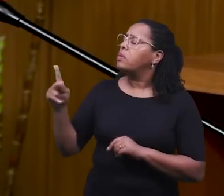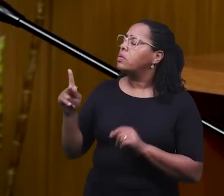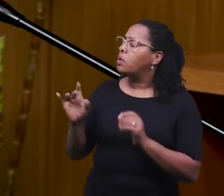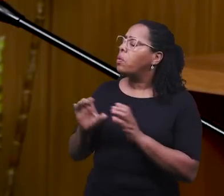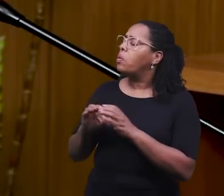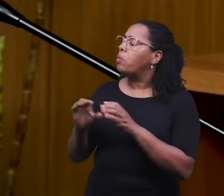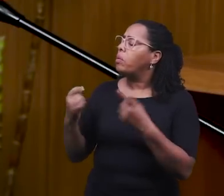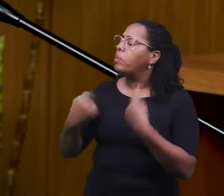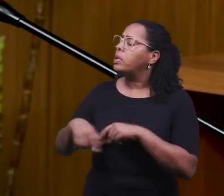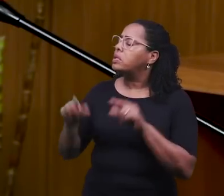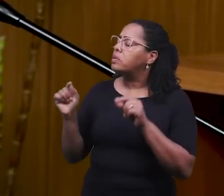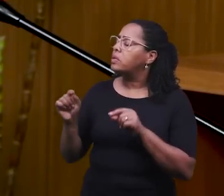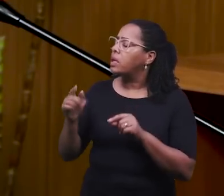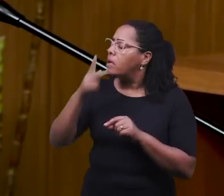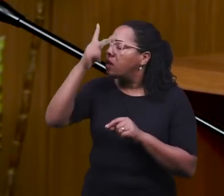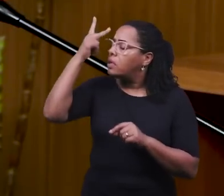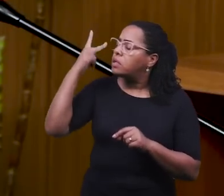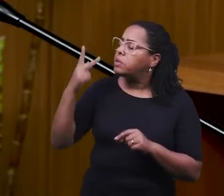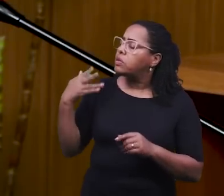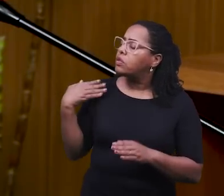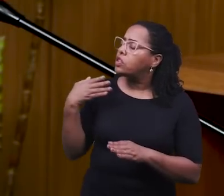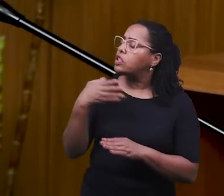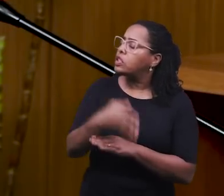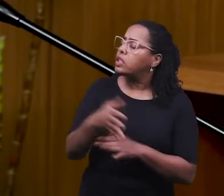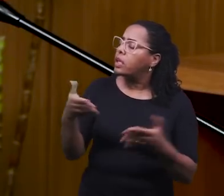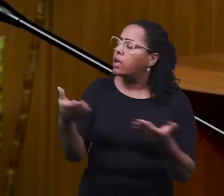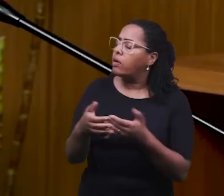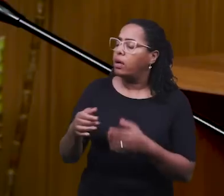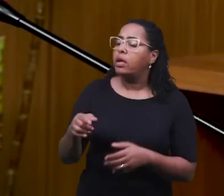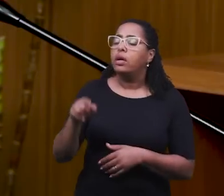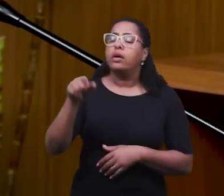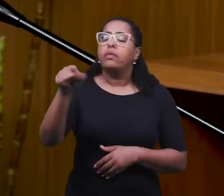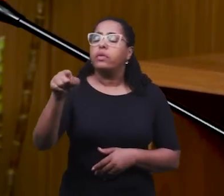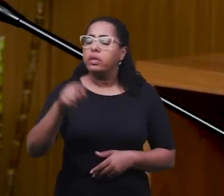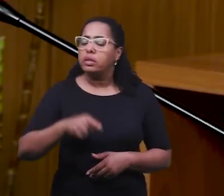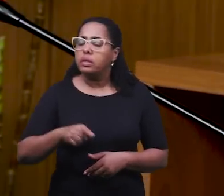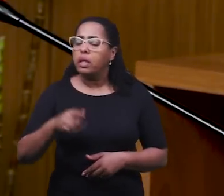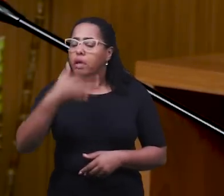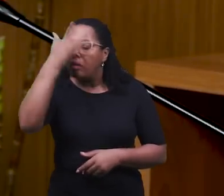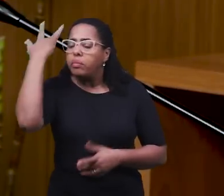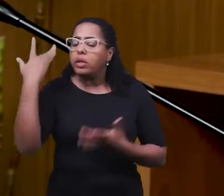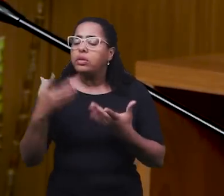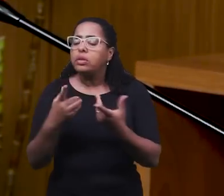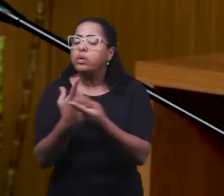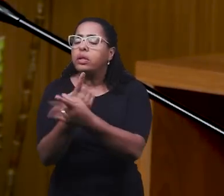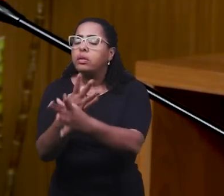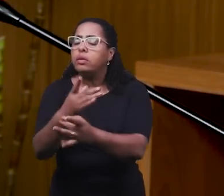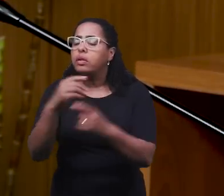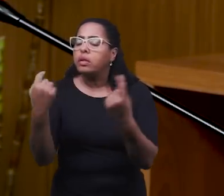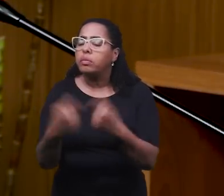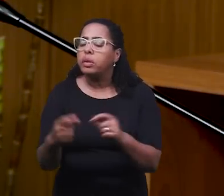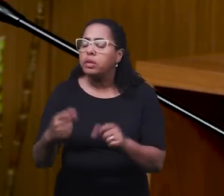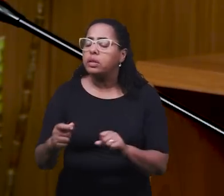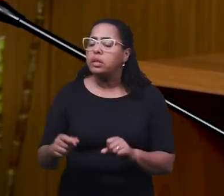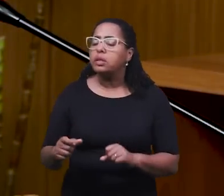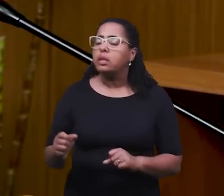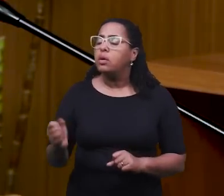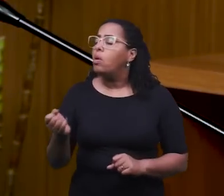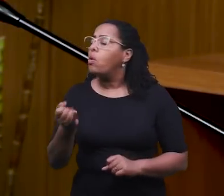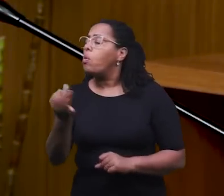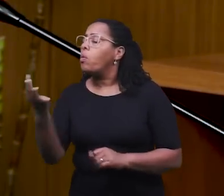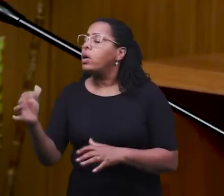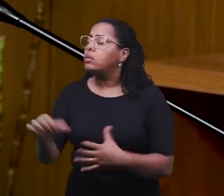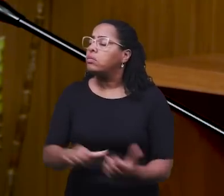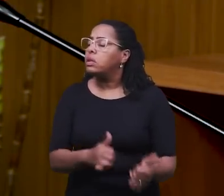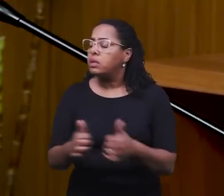há alguma necessidade aqui com relação a vidas novas? E você, com relação a alguém que está precisando de doutrina, alguma coisa e tal, seminário, quantos